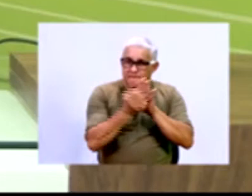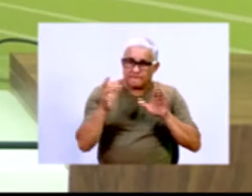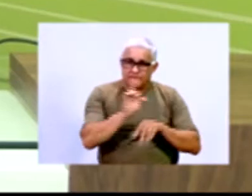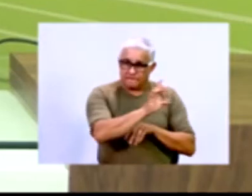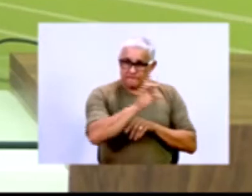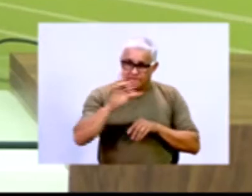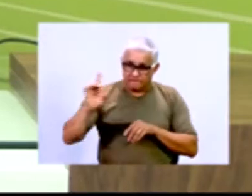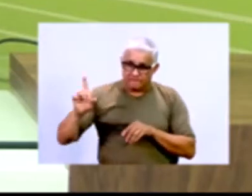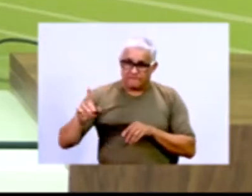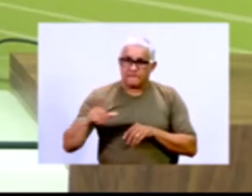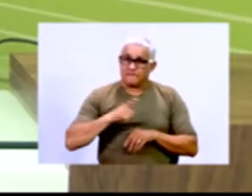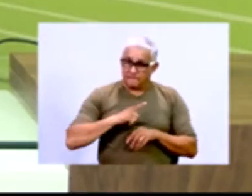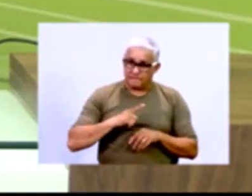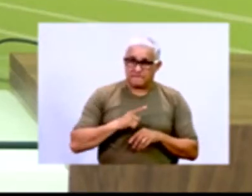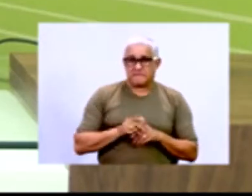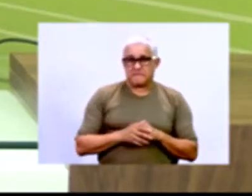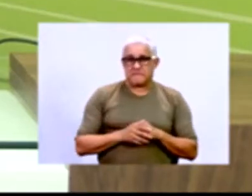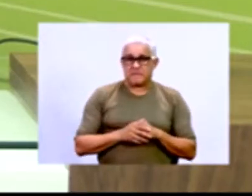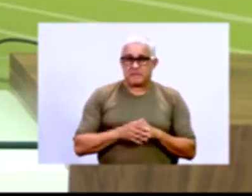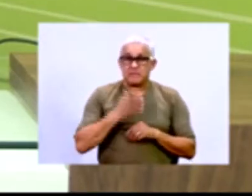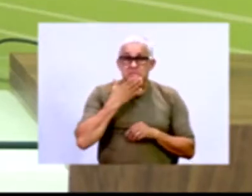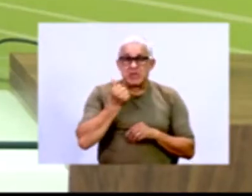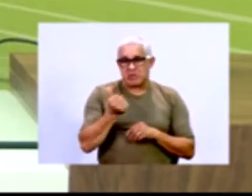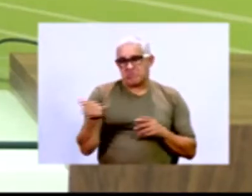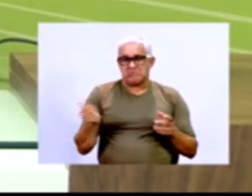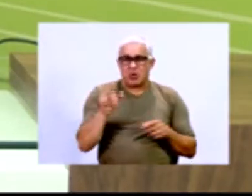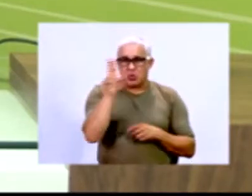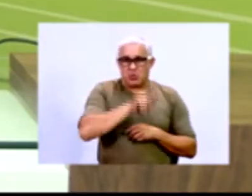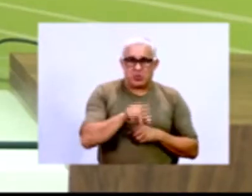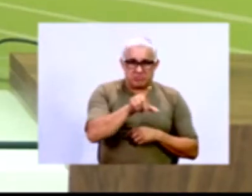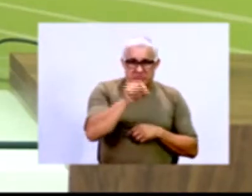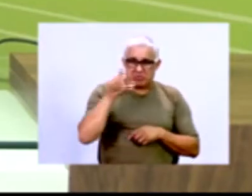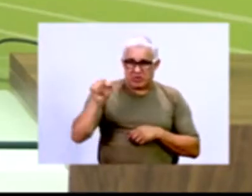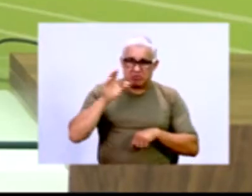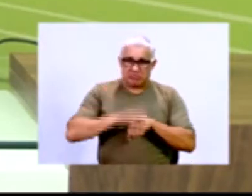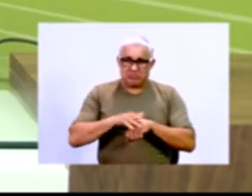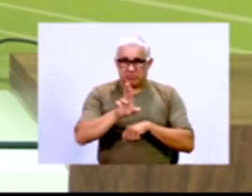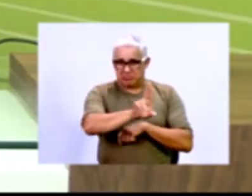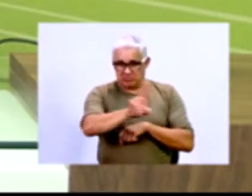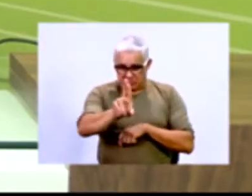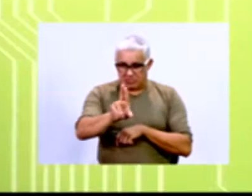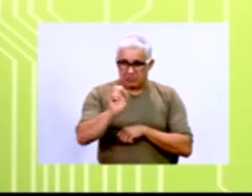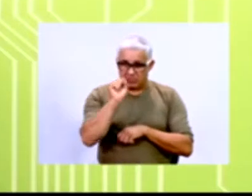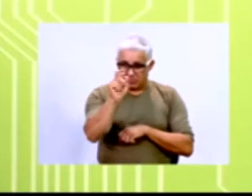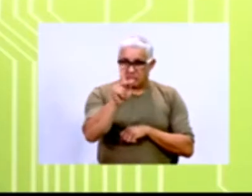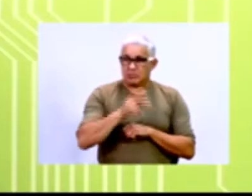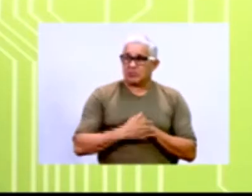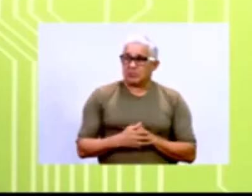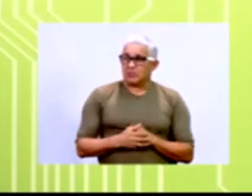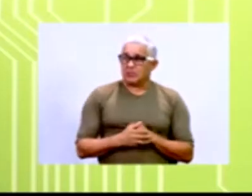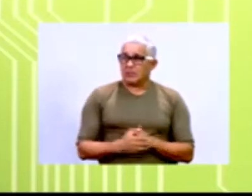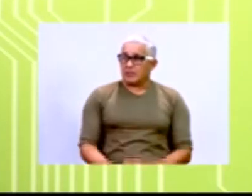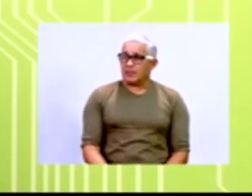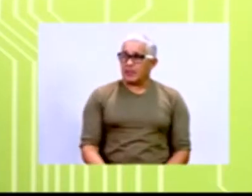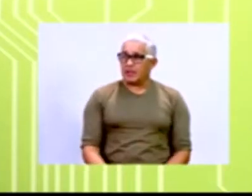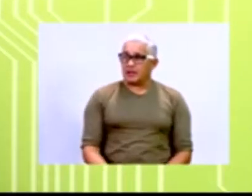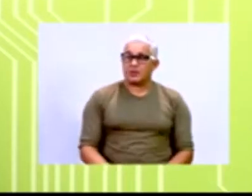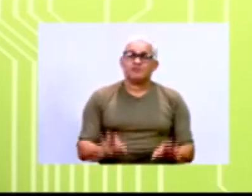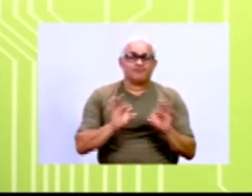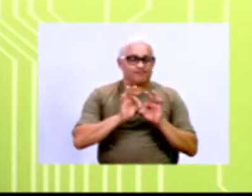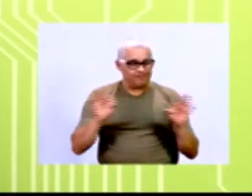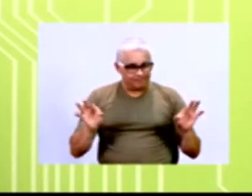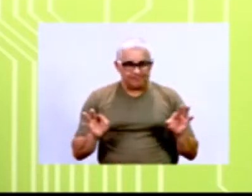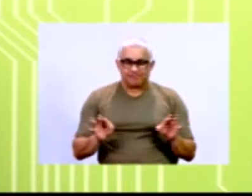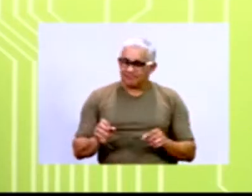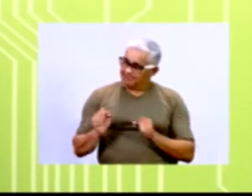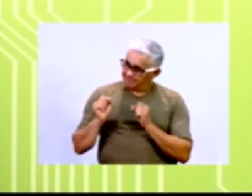um, existe um mais indicado ou alguns mais indicados, ok? Tá ótimo, professor, isso